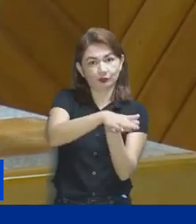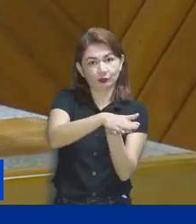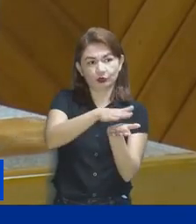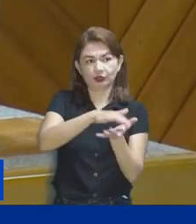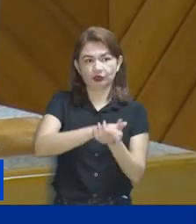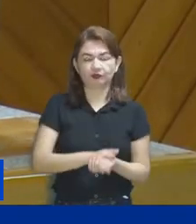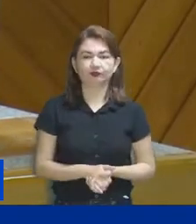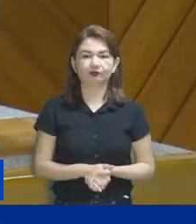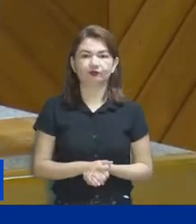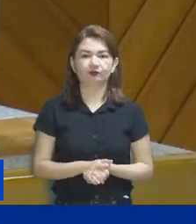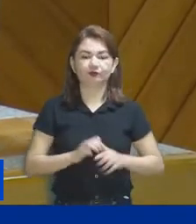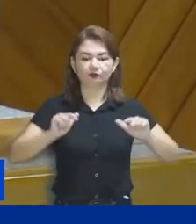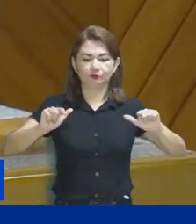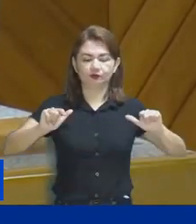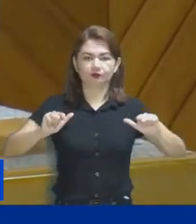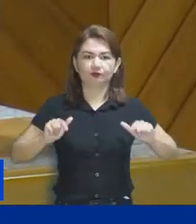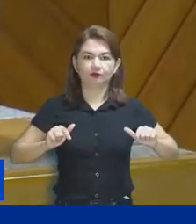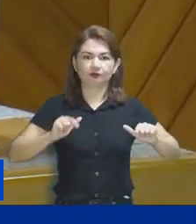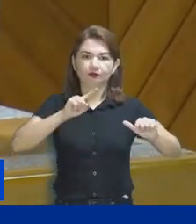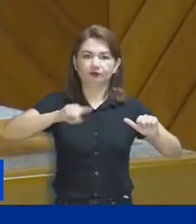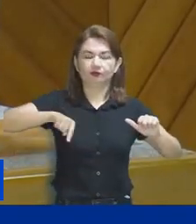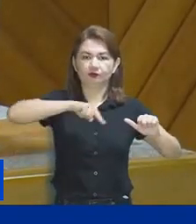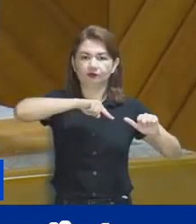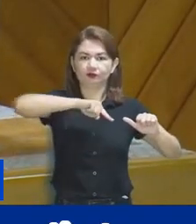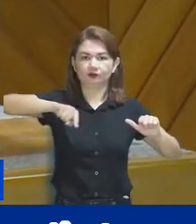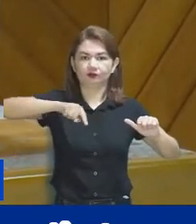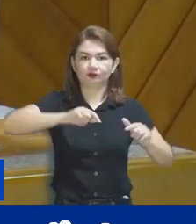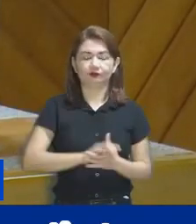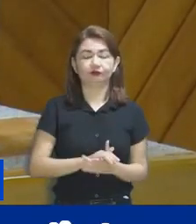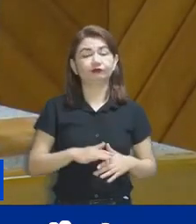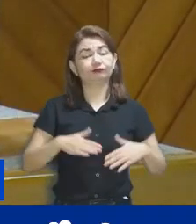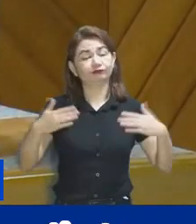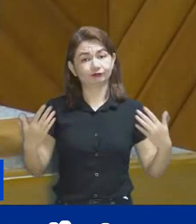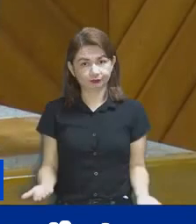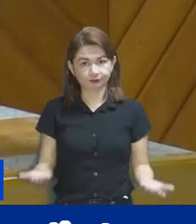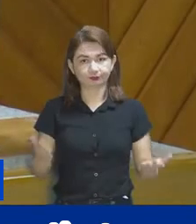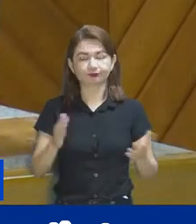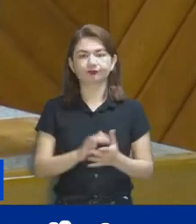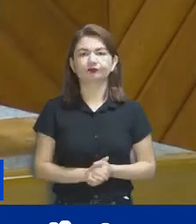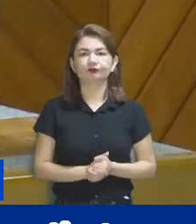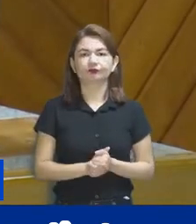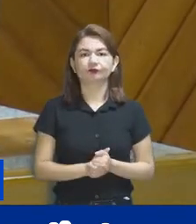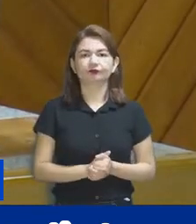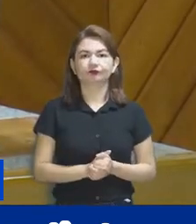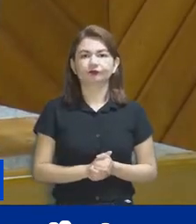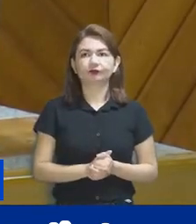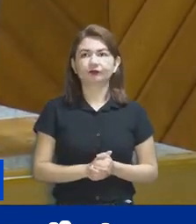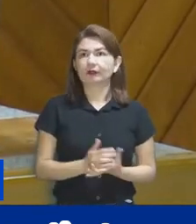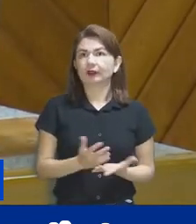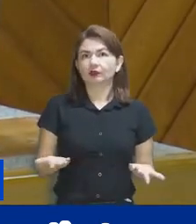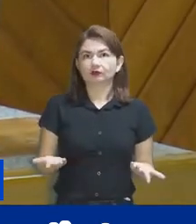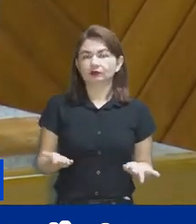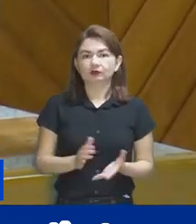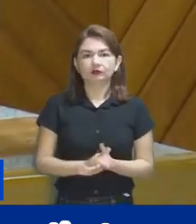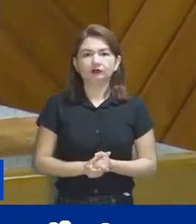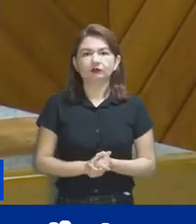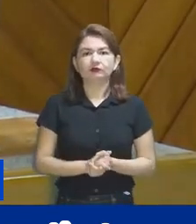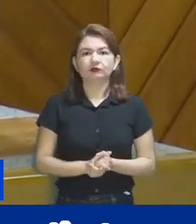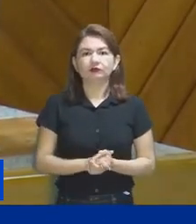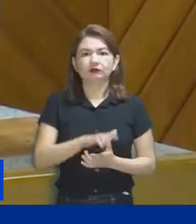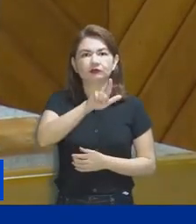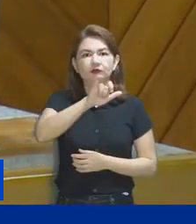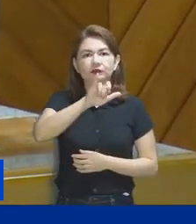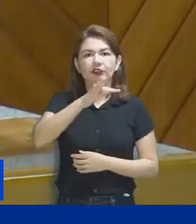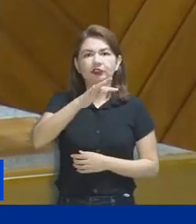de cassação de registro ou diploma. Então, evidentemente que não há por que reconhecer essa